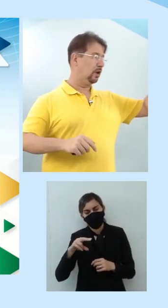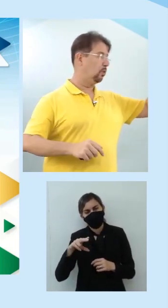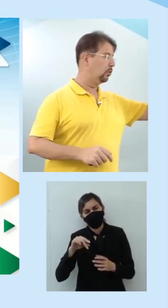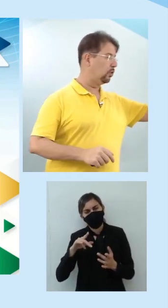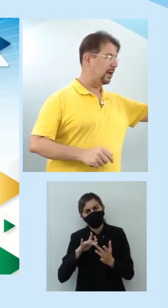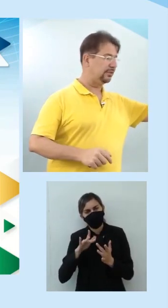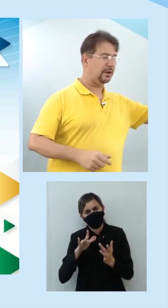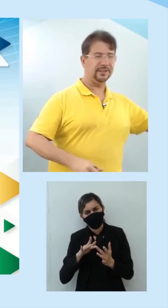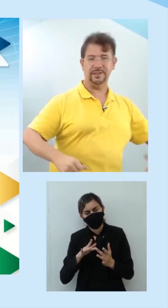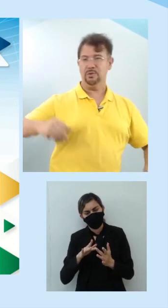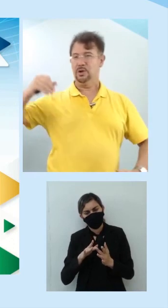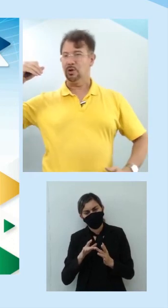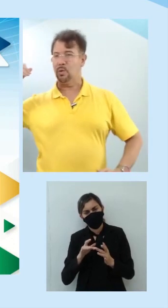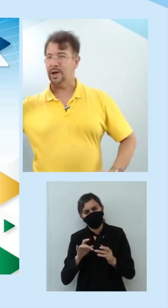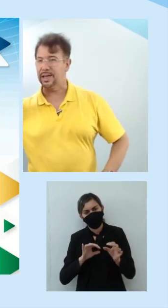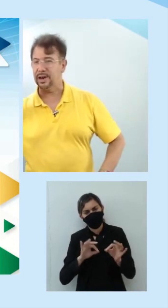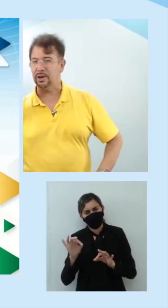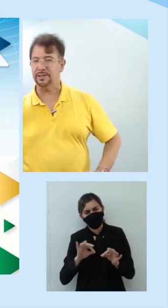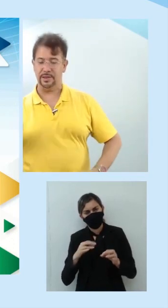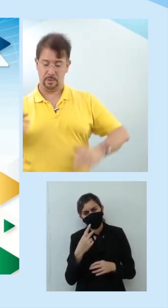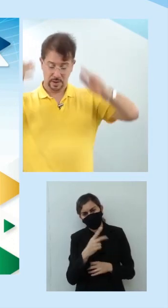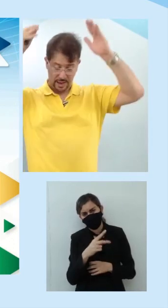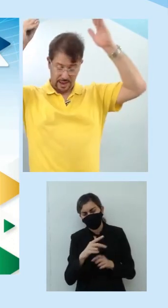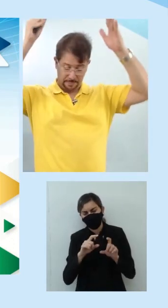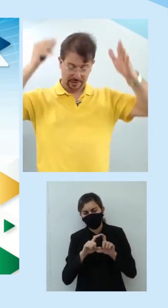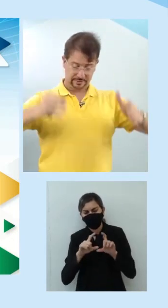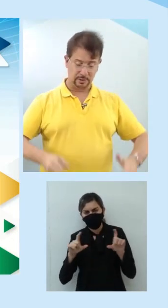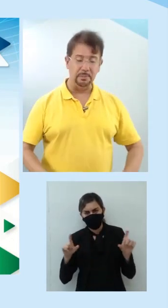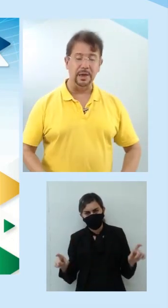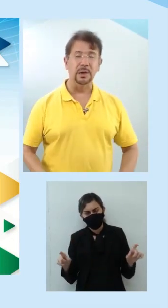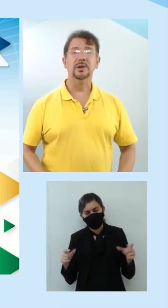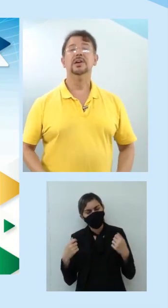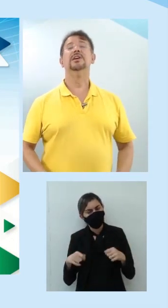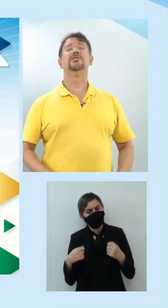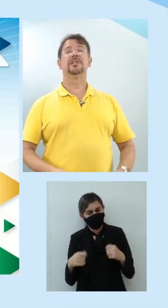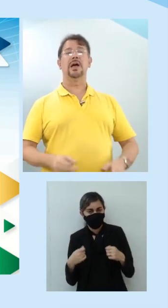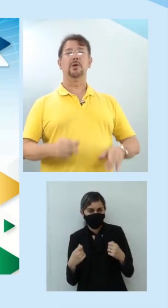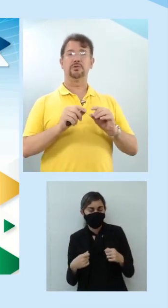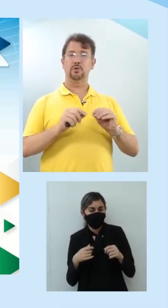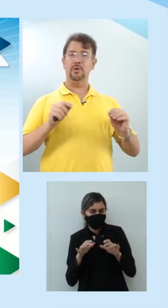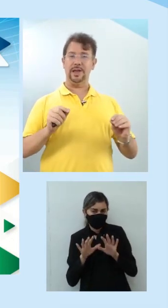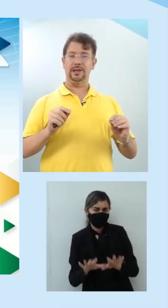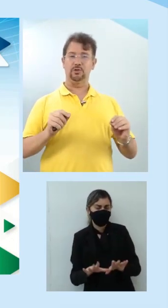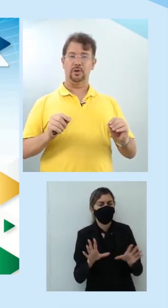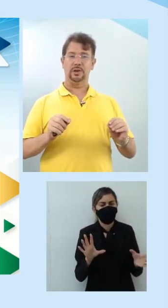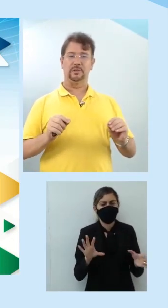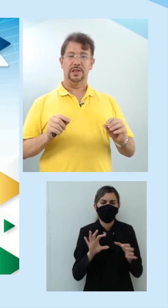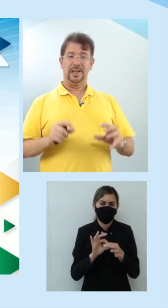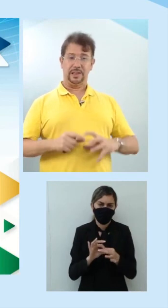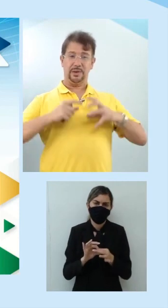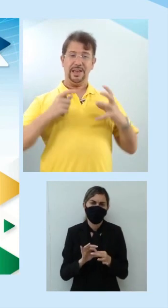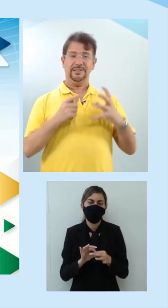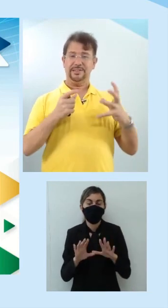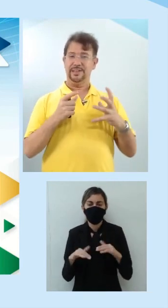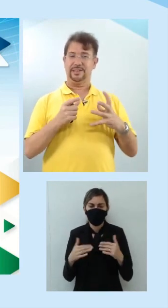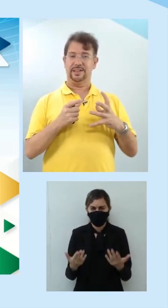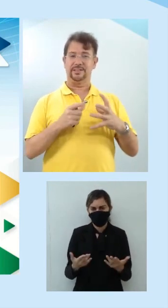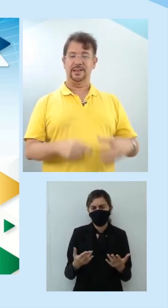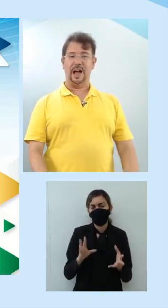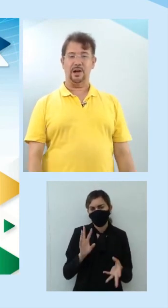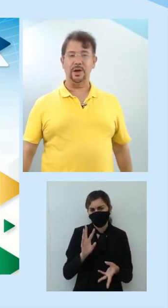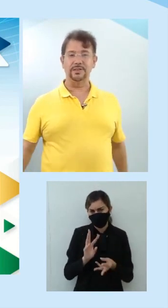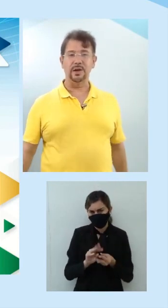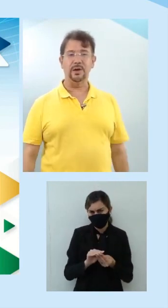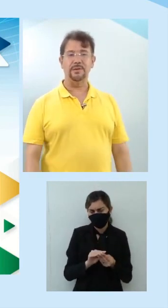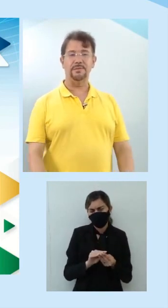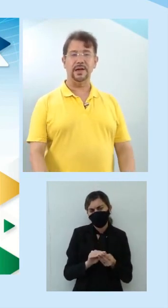conectores. Eu uno essa oração com aquela oração. Aí precisa no meio estar os conectores. Então, em síntese,